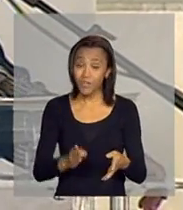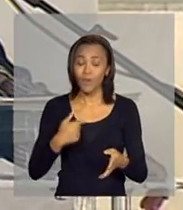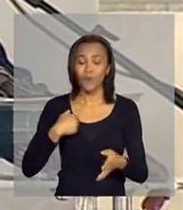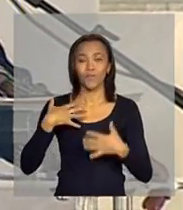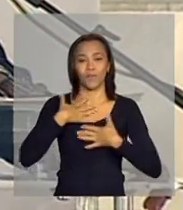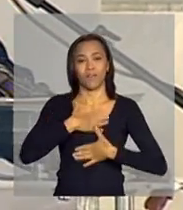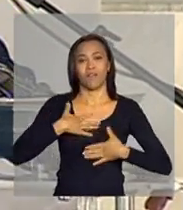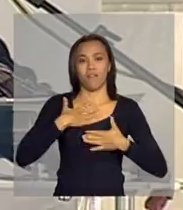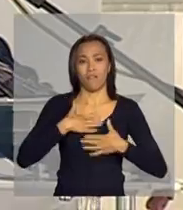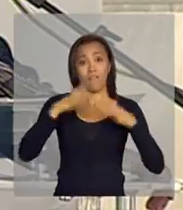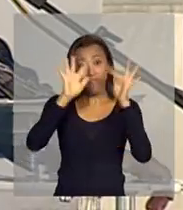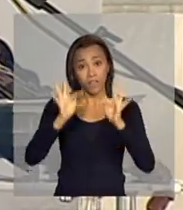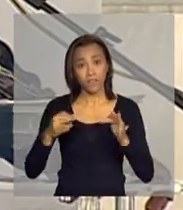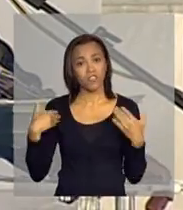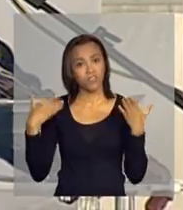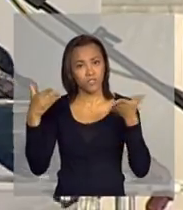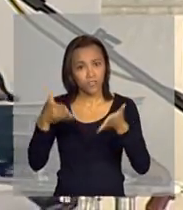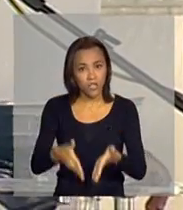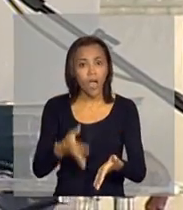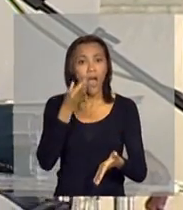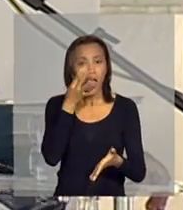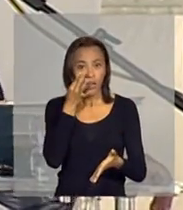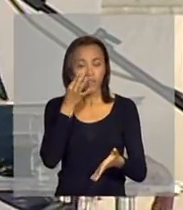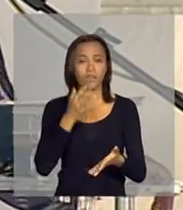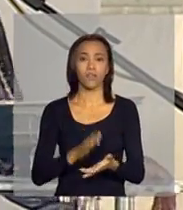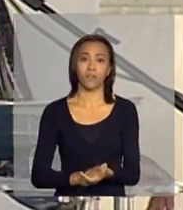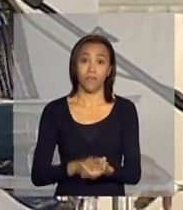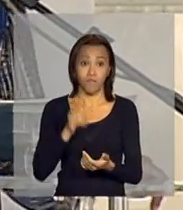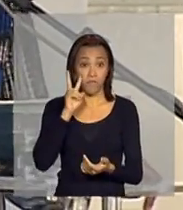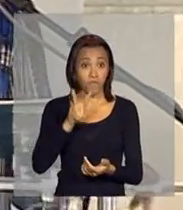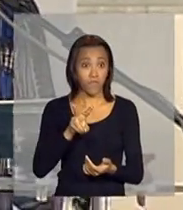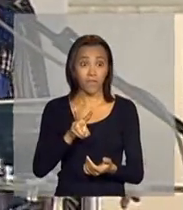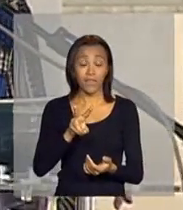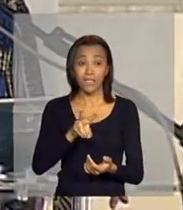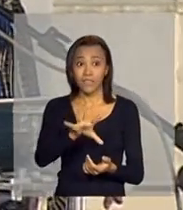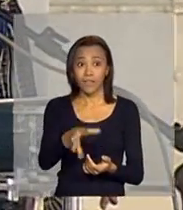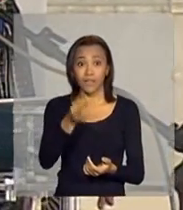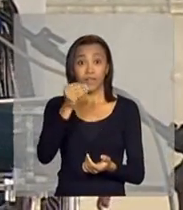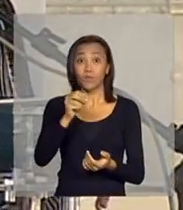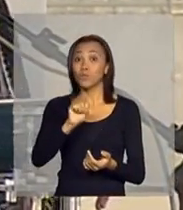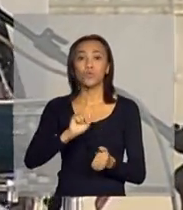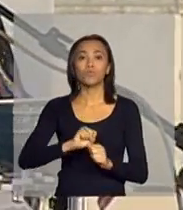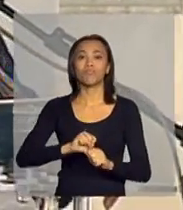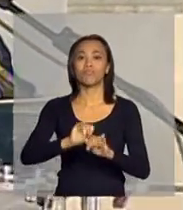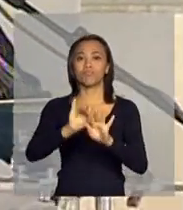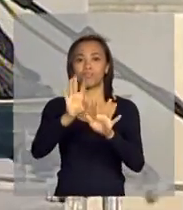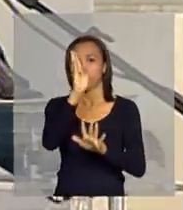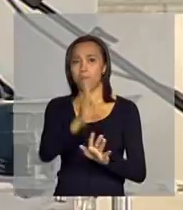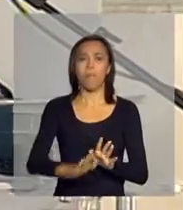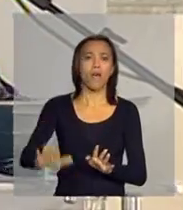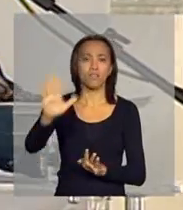estar aqui levando essa imagem para todo o Brasil.